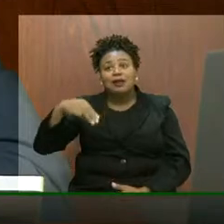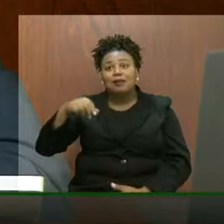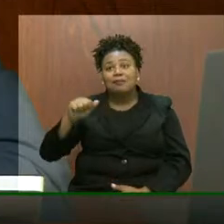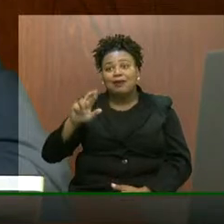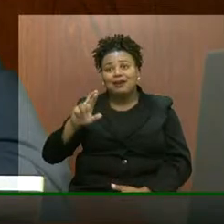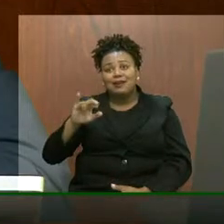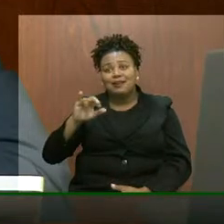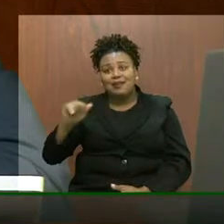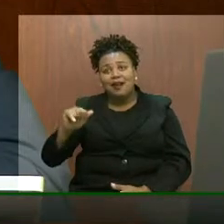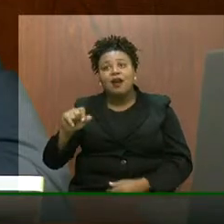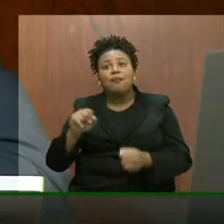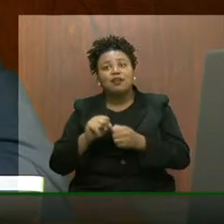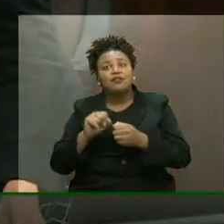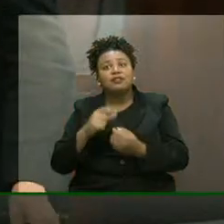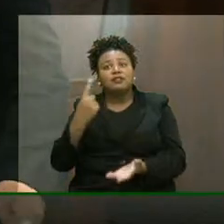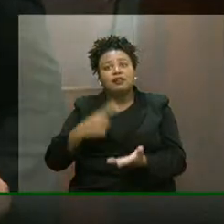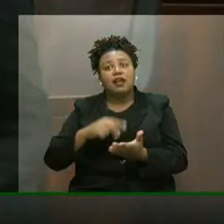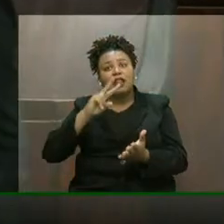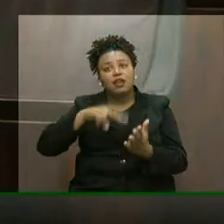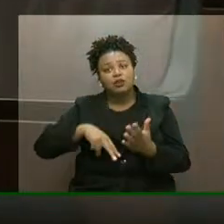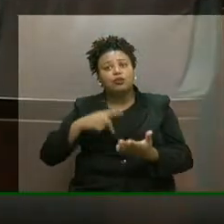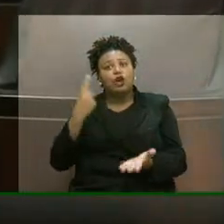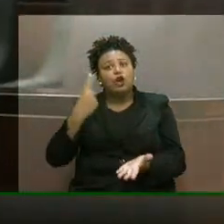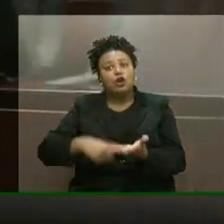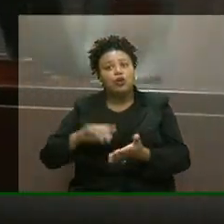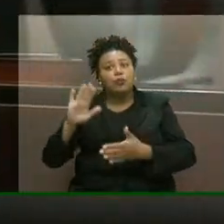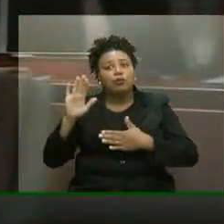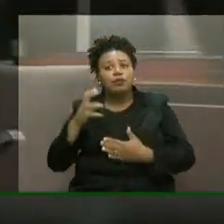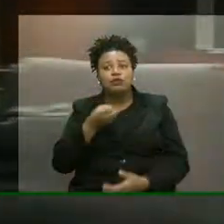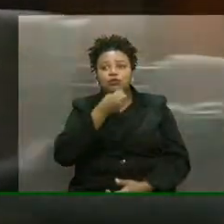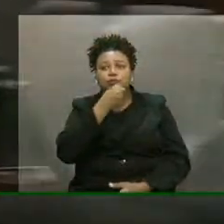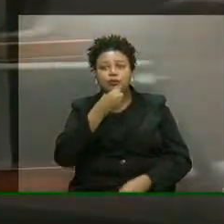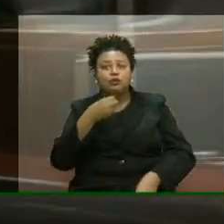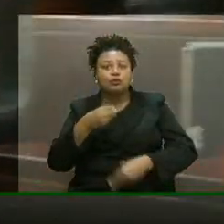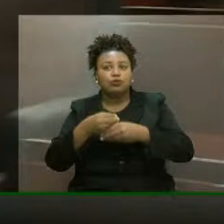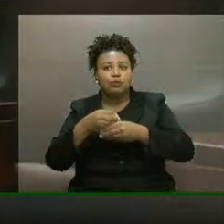Regina Becker a proferir o compromisso regimental no microfone de aparte.